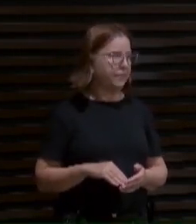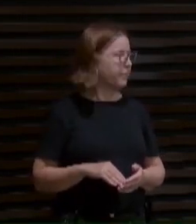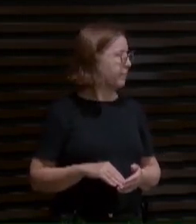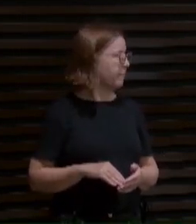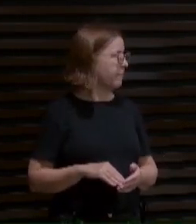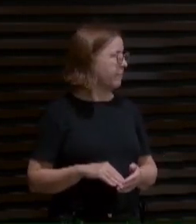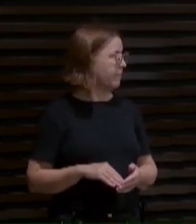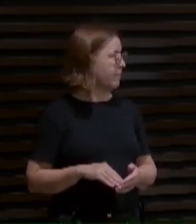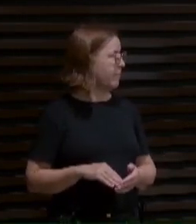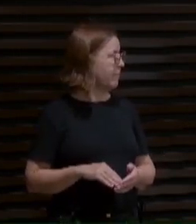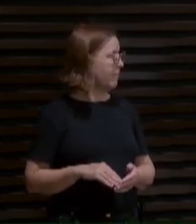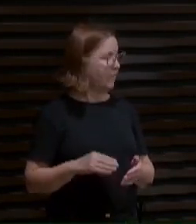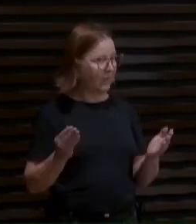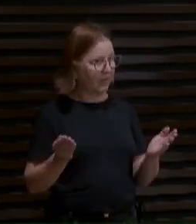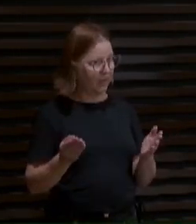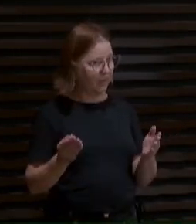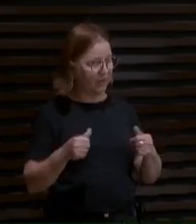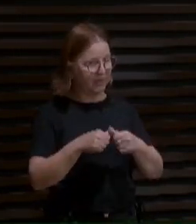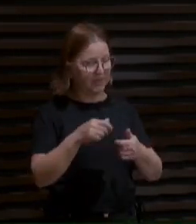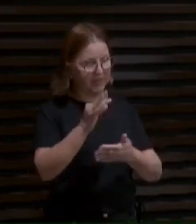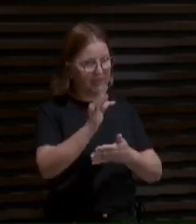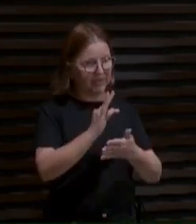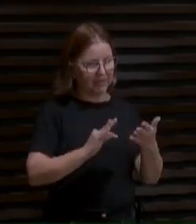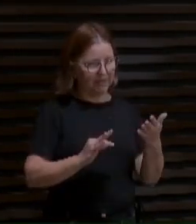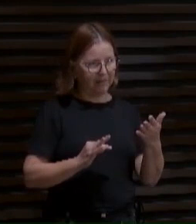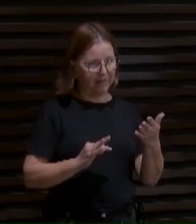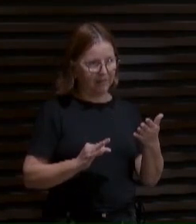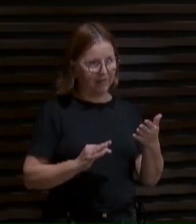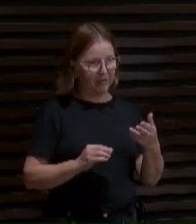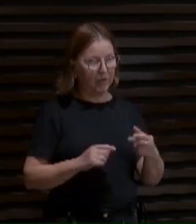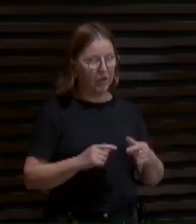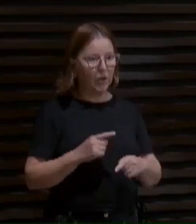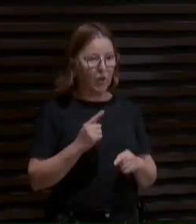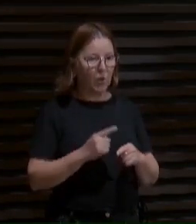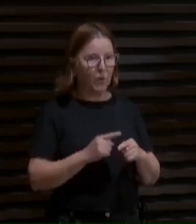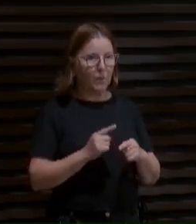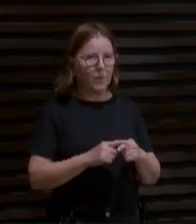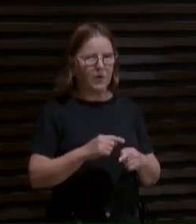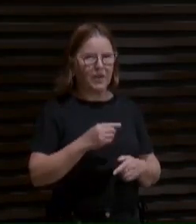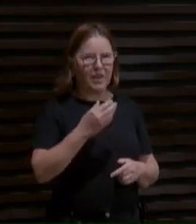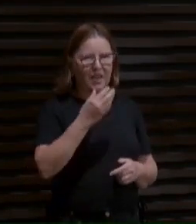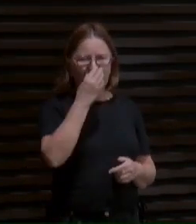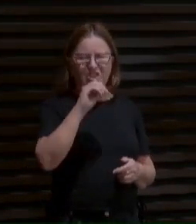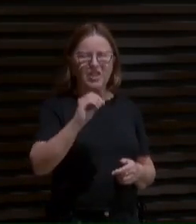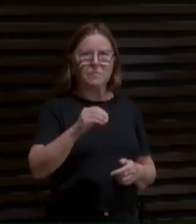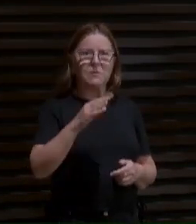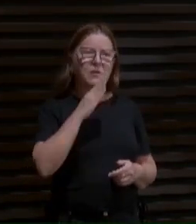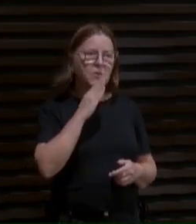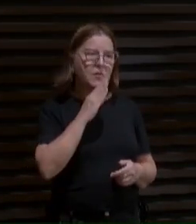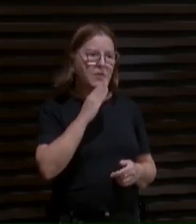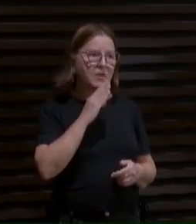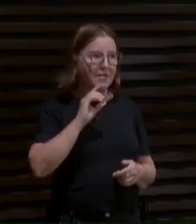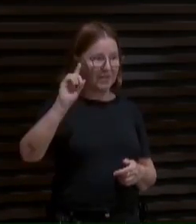Agora ele está dizendo aí nesse texto que por haverem desprezado o conhecimento de Deus que está evidente,